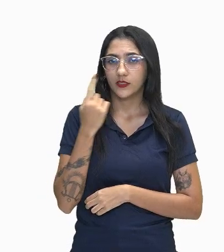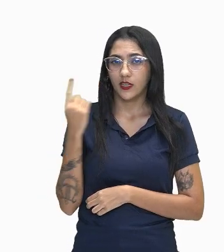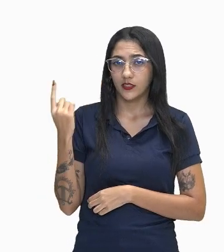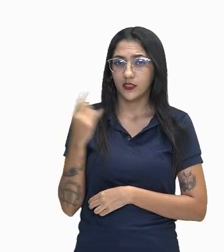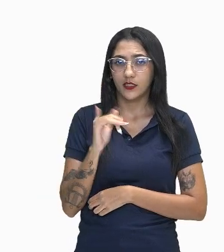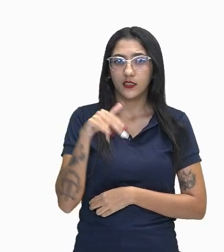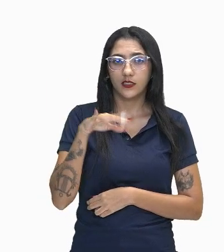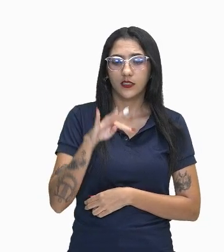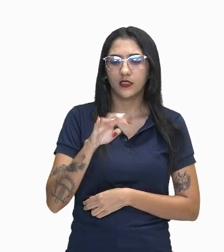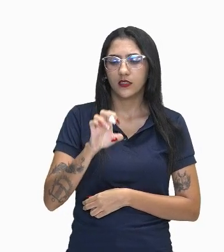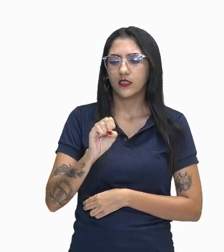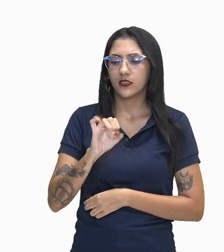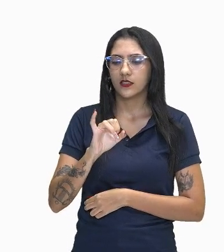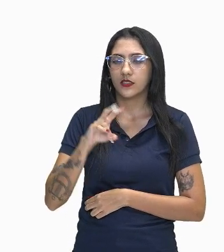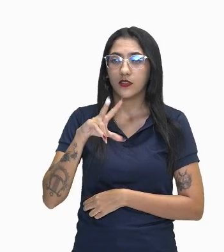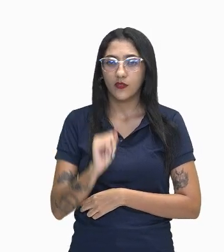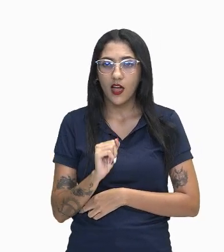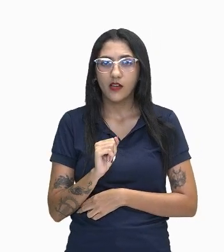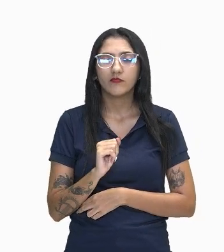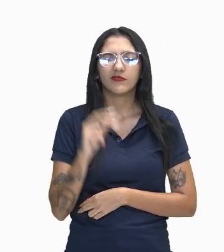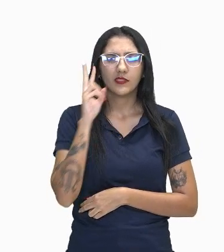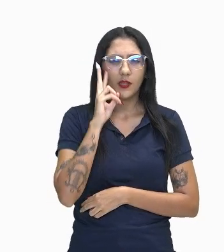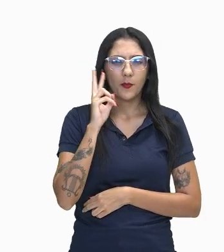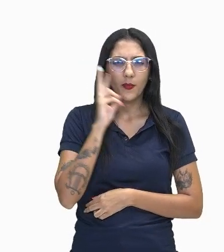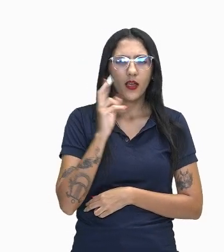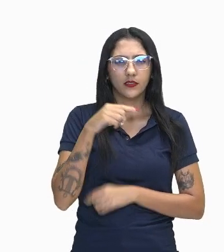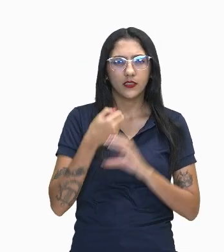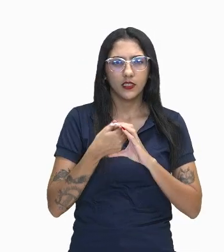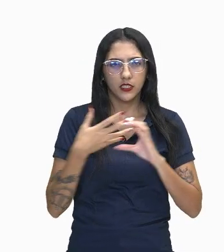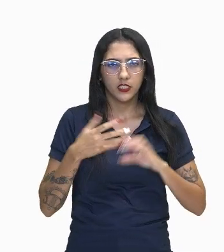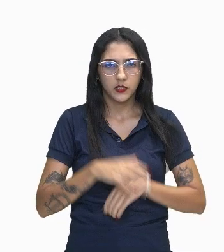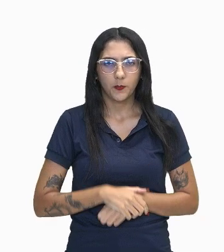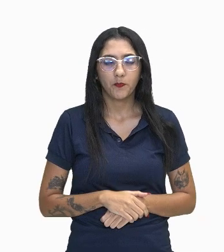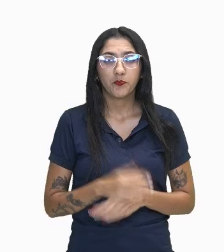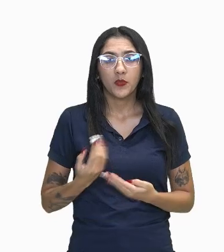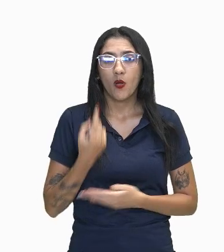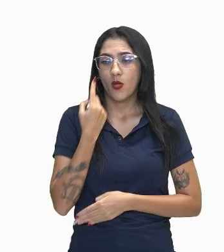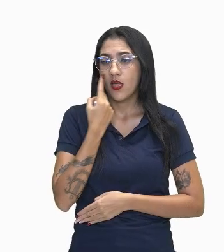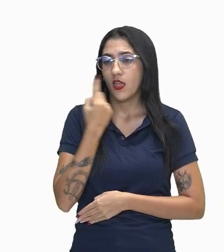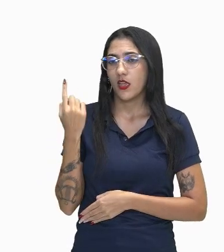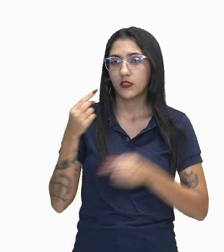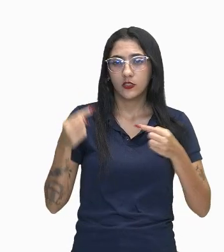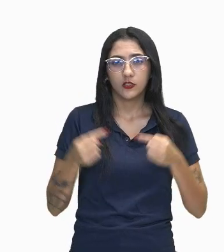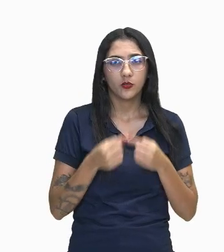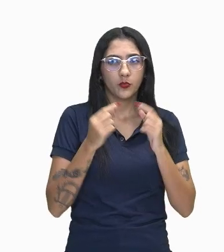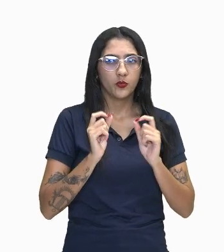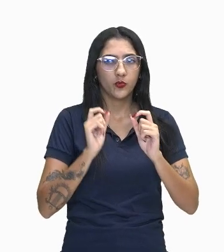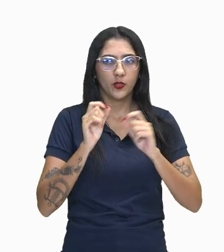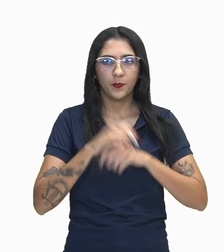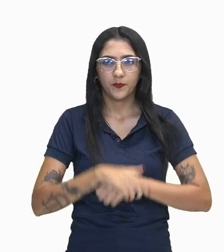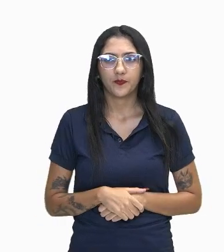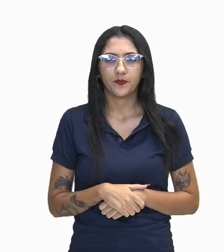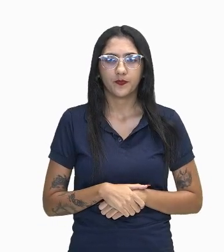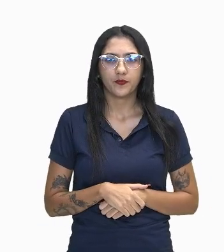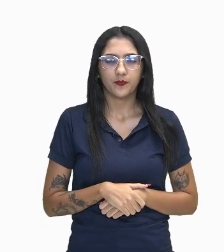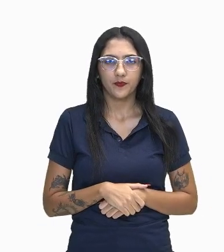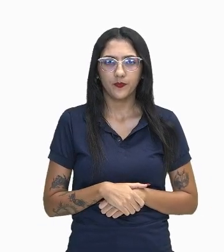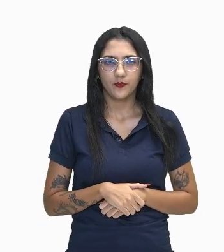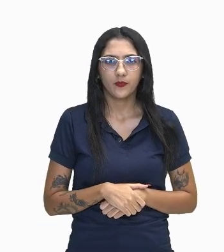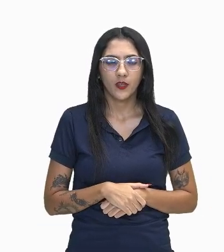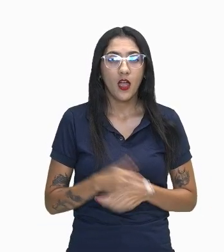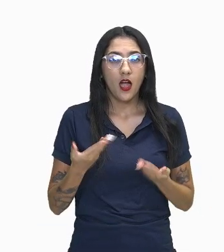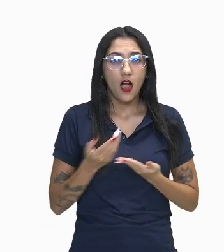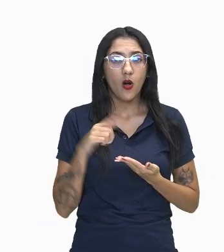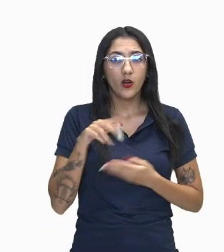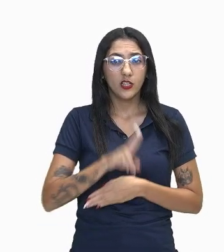intensiva, tá, gente? Não confundam aí. A produção intensiva vai se referir a uma intensificação aí e